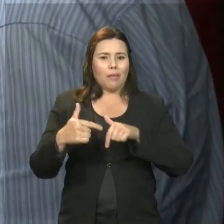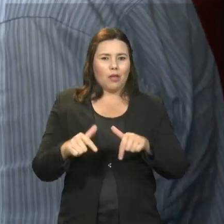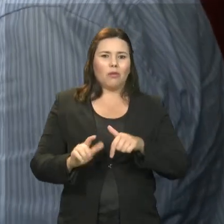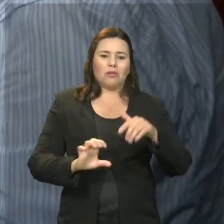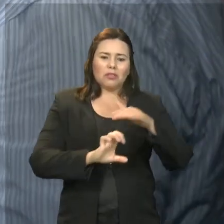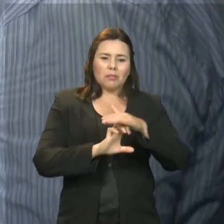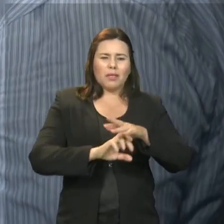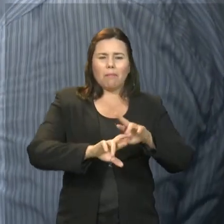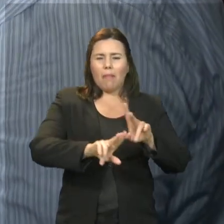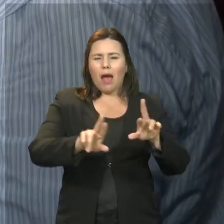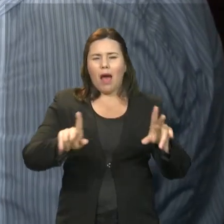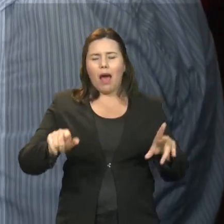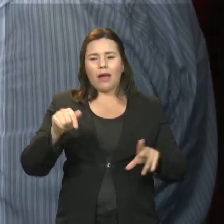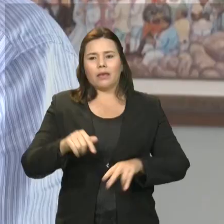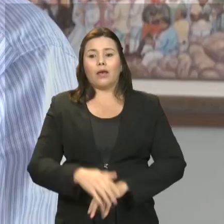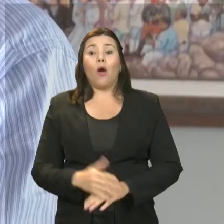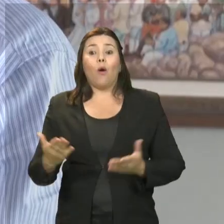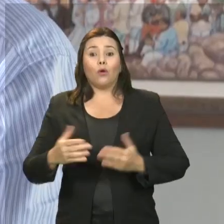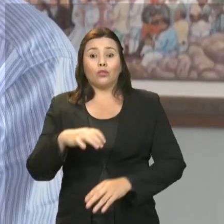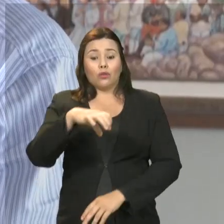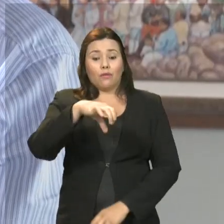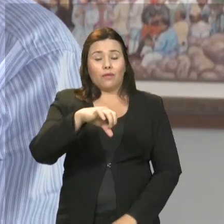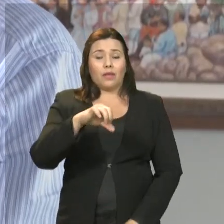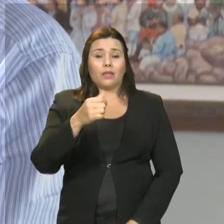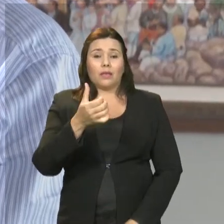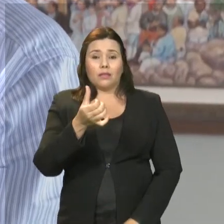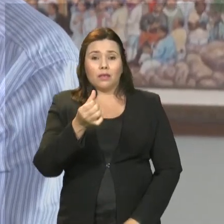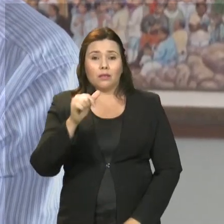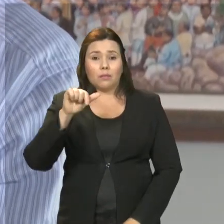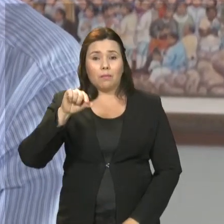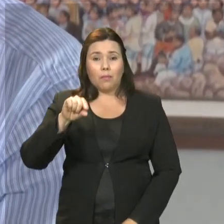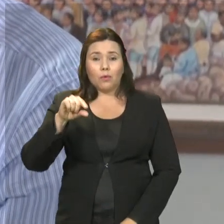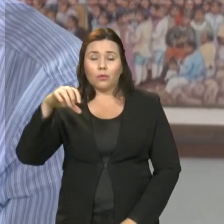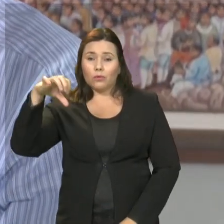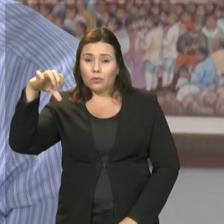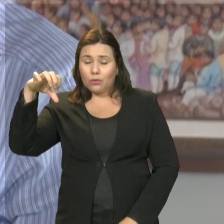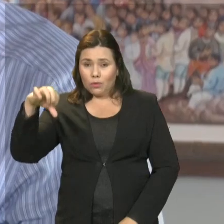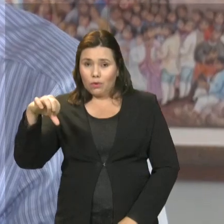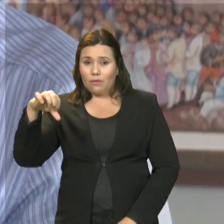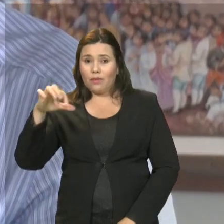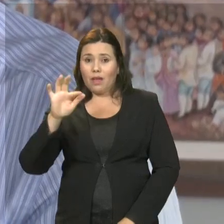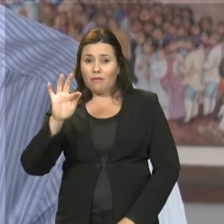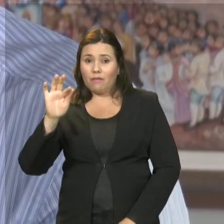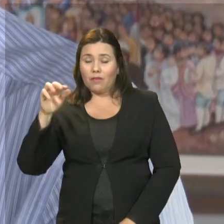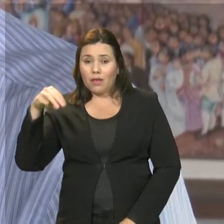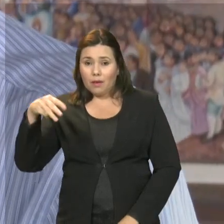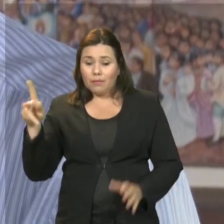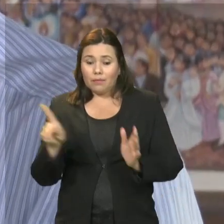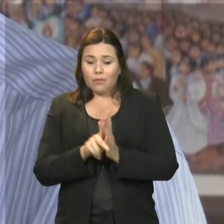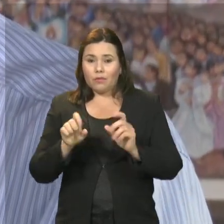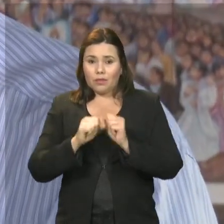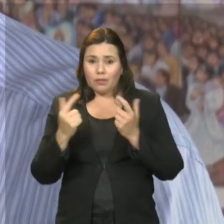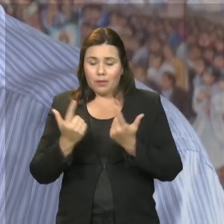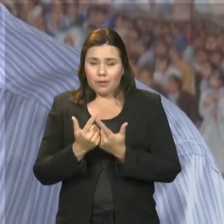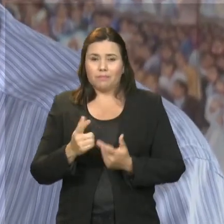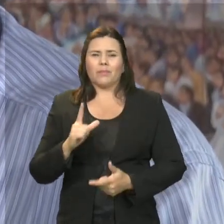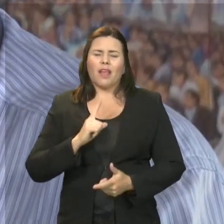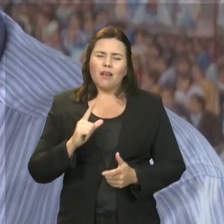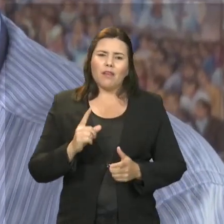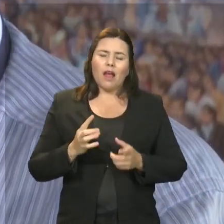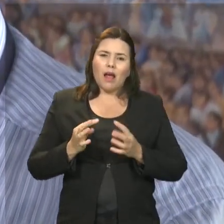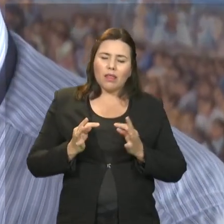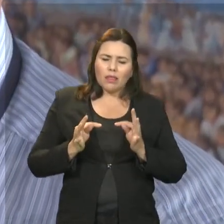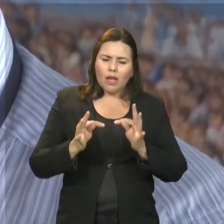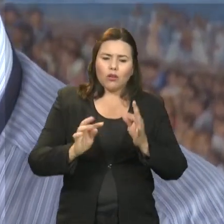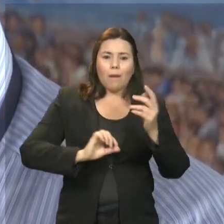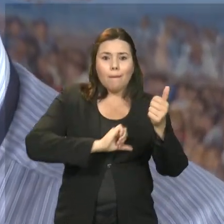frequência 96.9 FM da Rádio Assembleia. Apesar de tantas mudanças tecnológicas, os